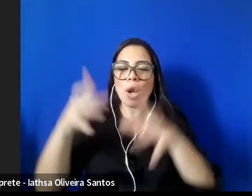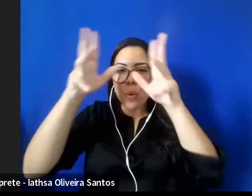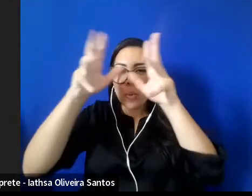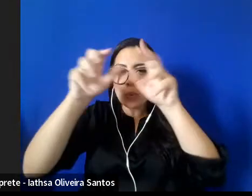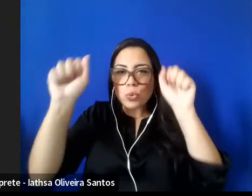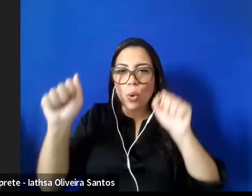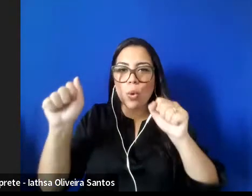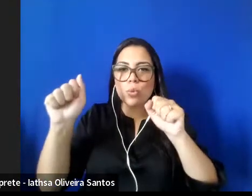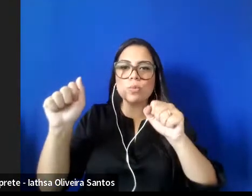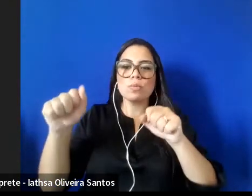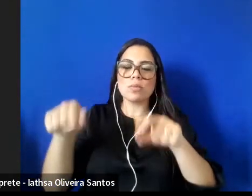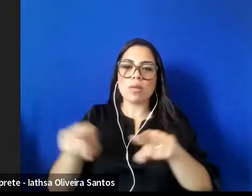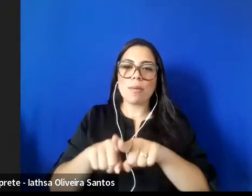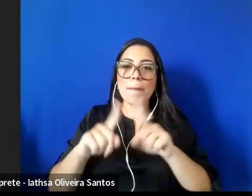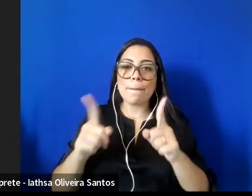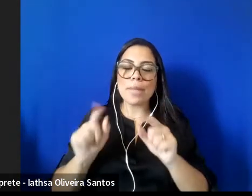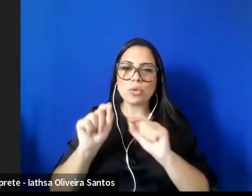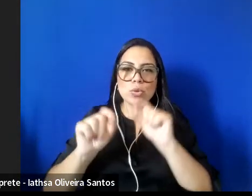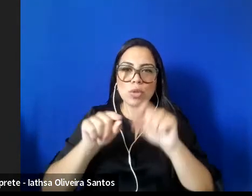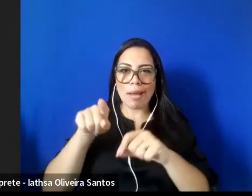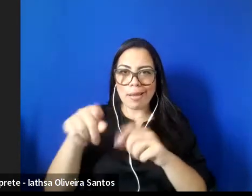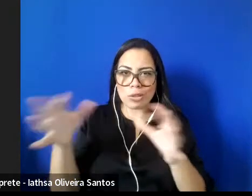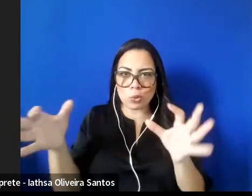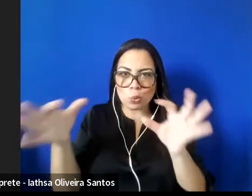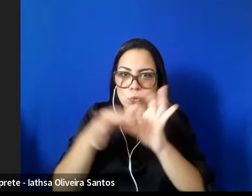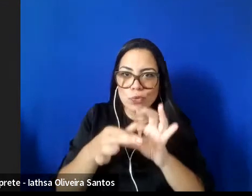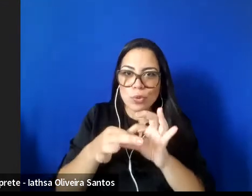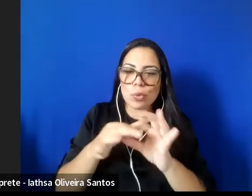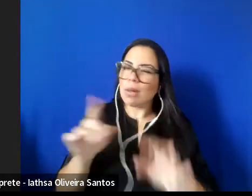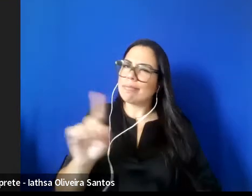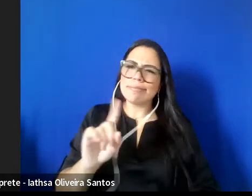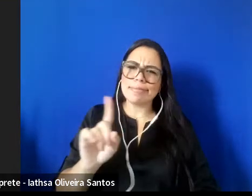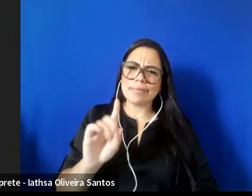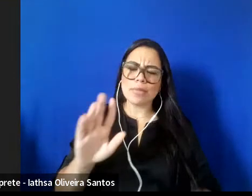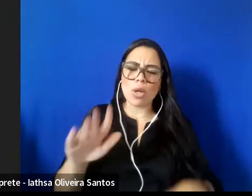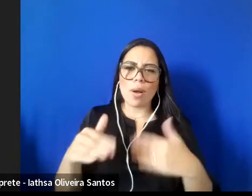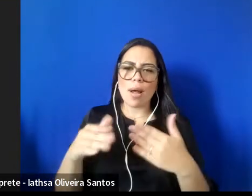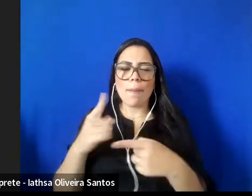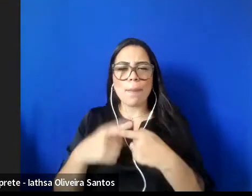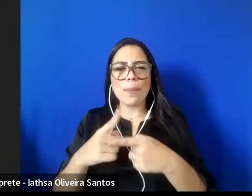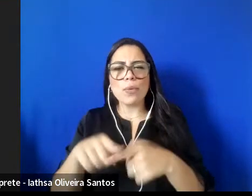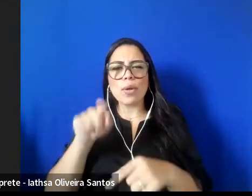jurisdicionado, mas de forma nenhuma isso é vinculativo, até porque a gente ainda